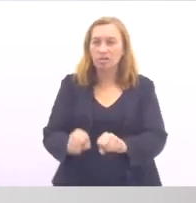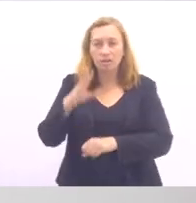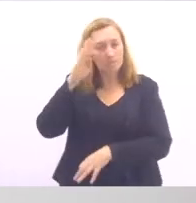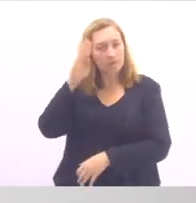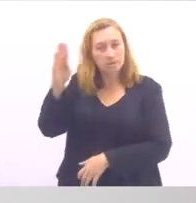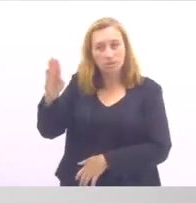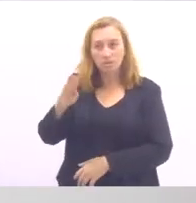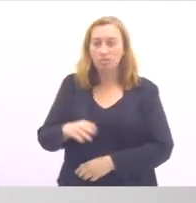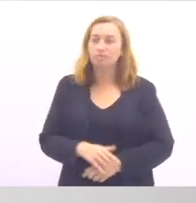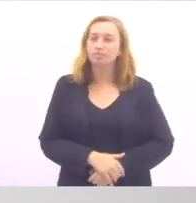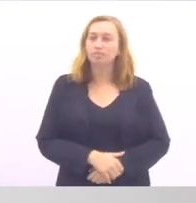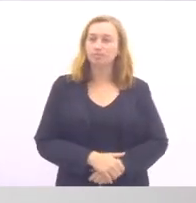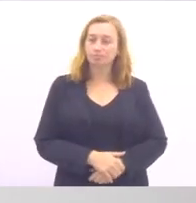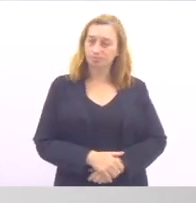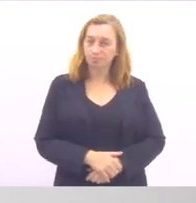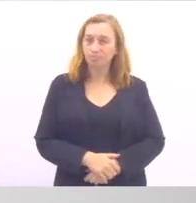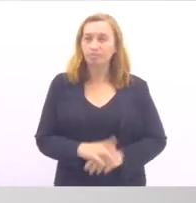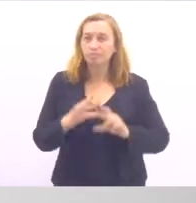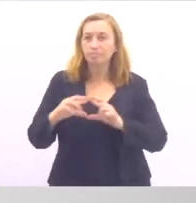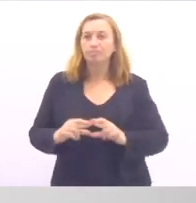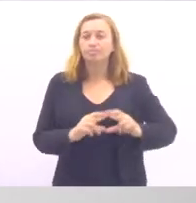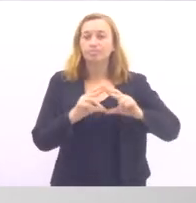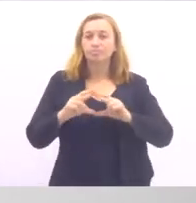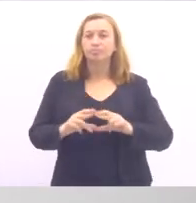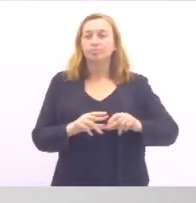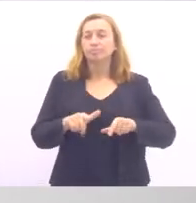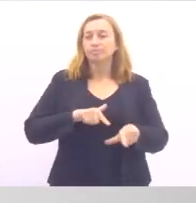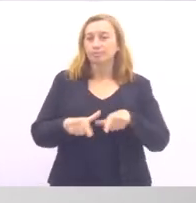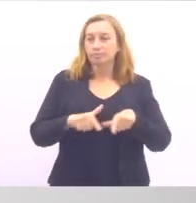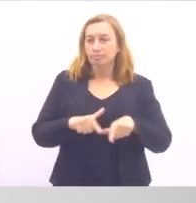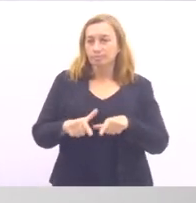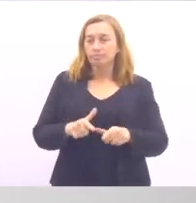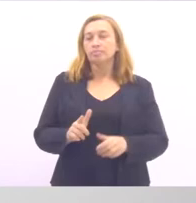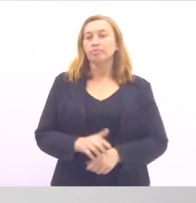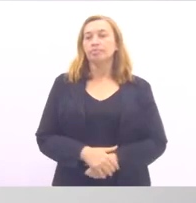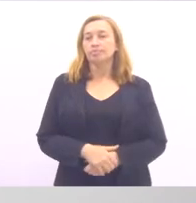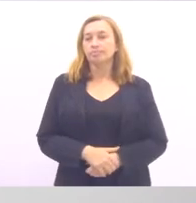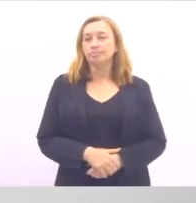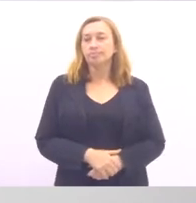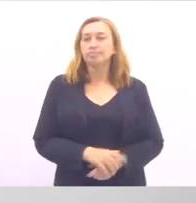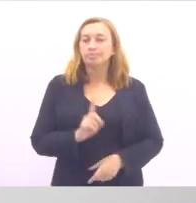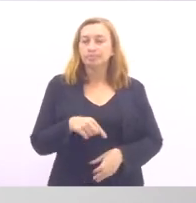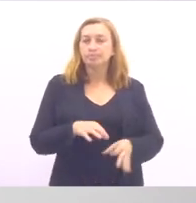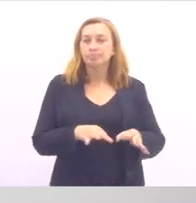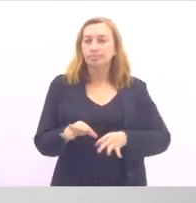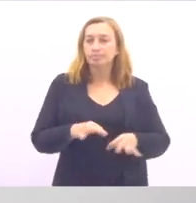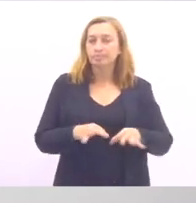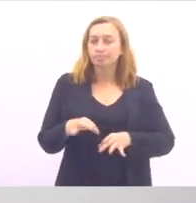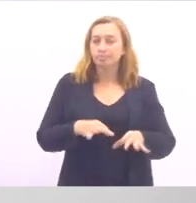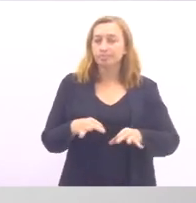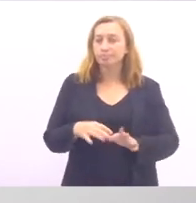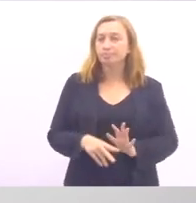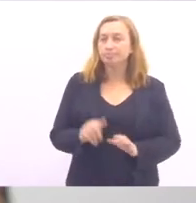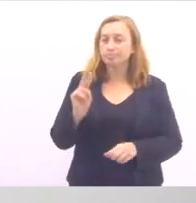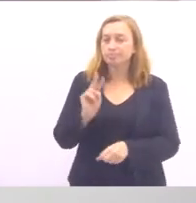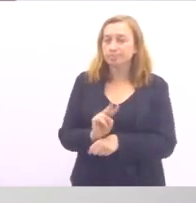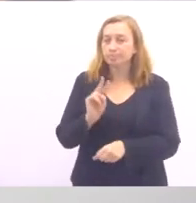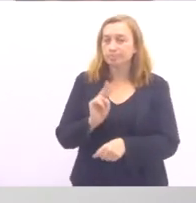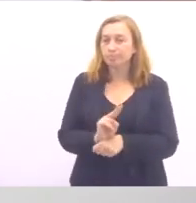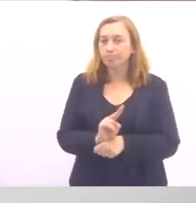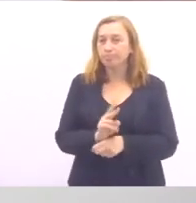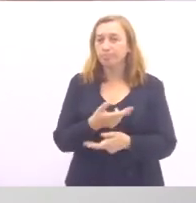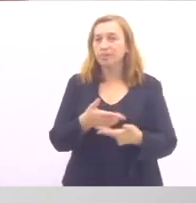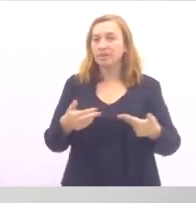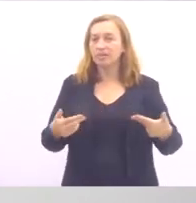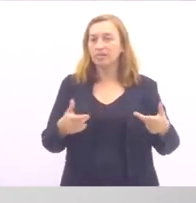primordial. Eu acho que o Recicla ele trabalha muito essa vertente, a gente fala até que ele é um programa guarda-chuva, porque ele trabalha em